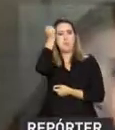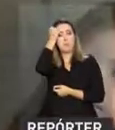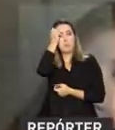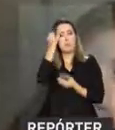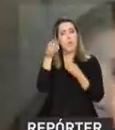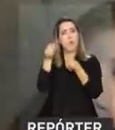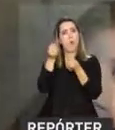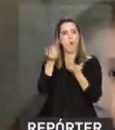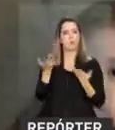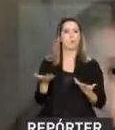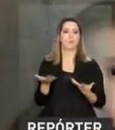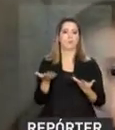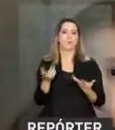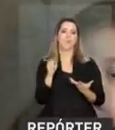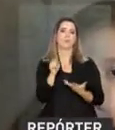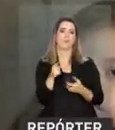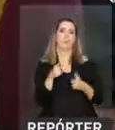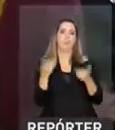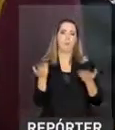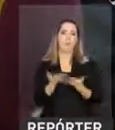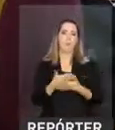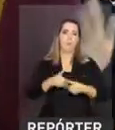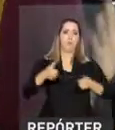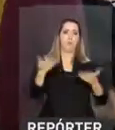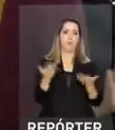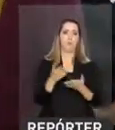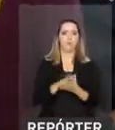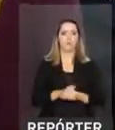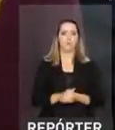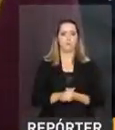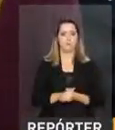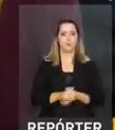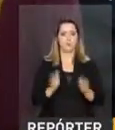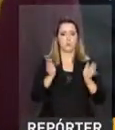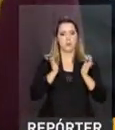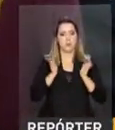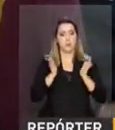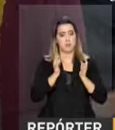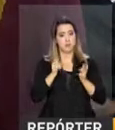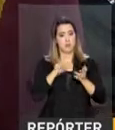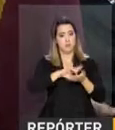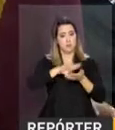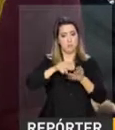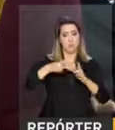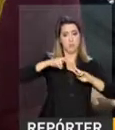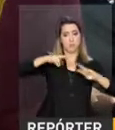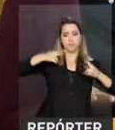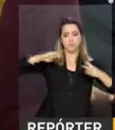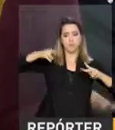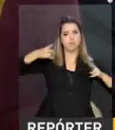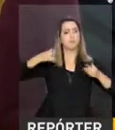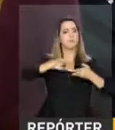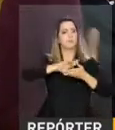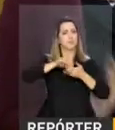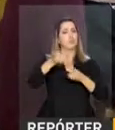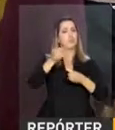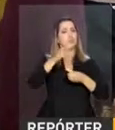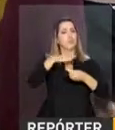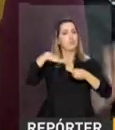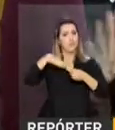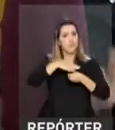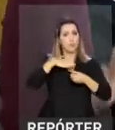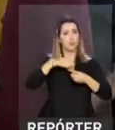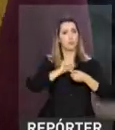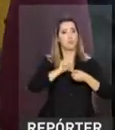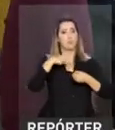não ter feito a coleta. Rico em células-tronco essenciais para o transplante de medula óssea, esse material